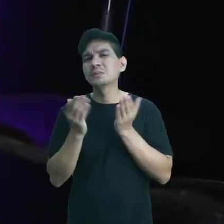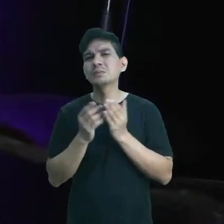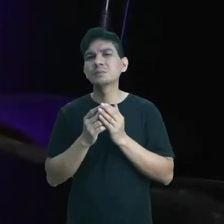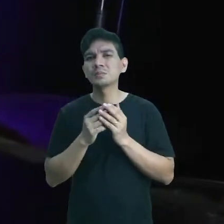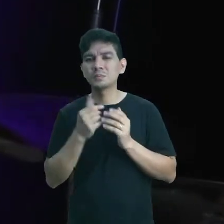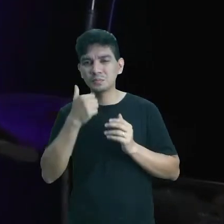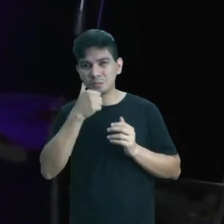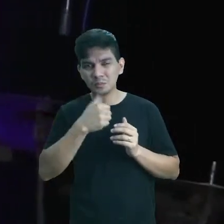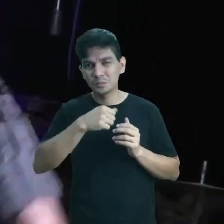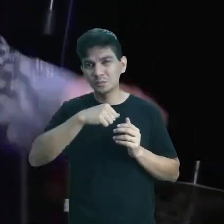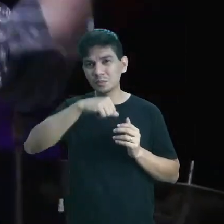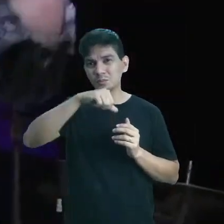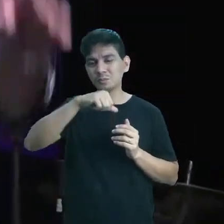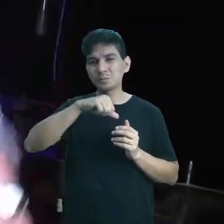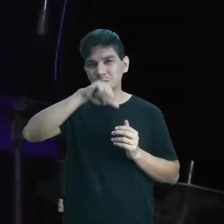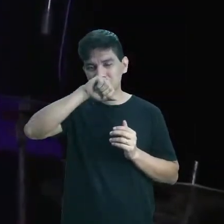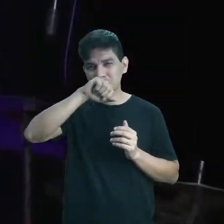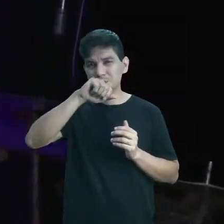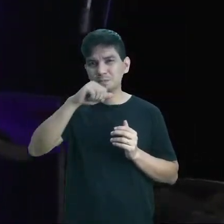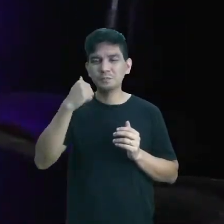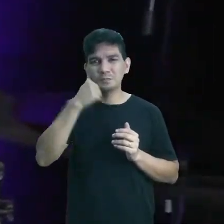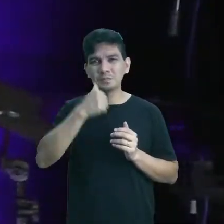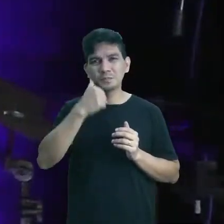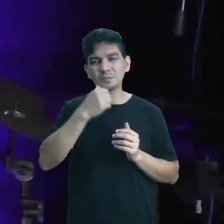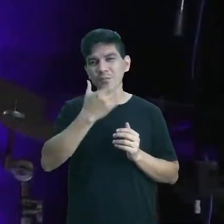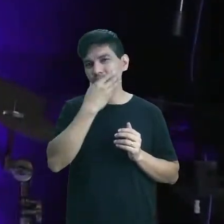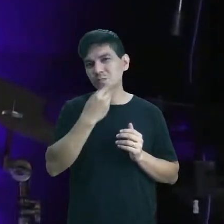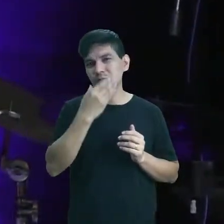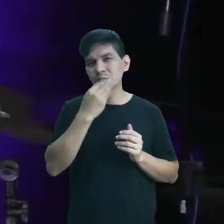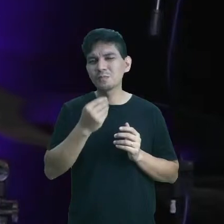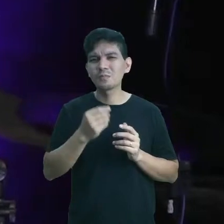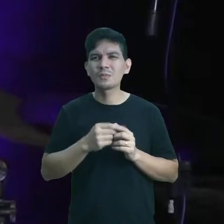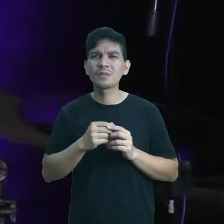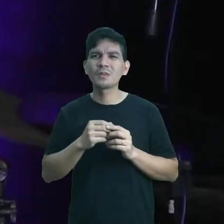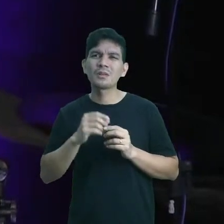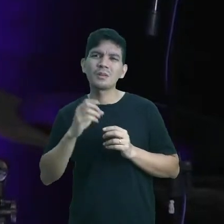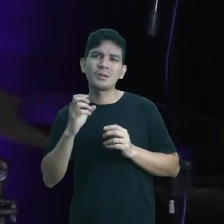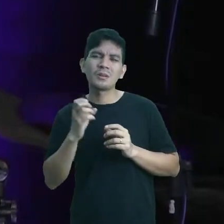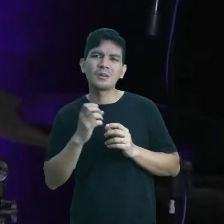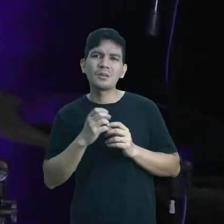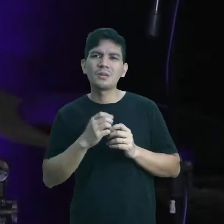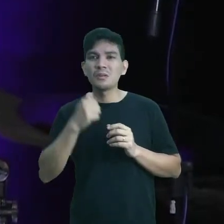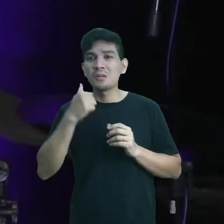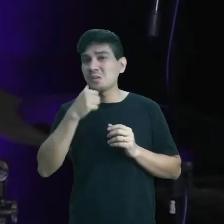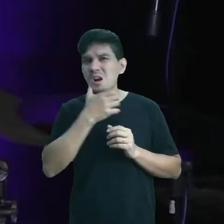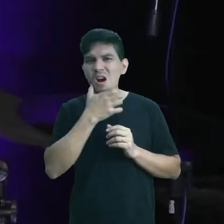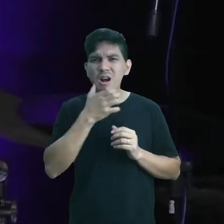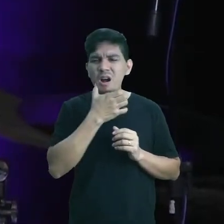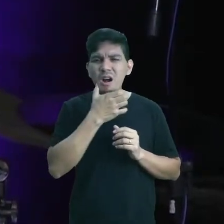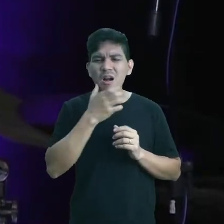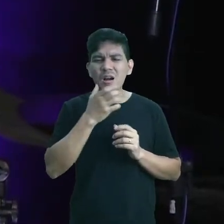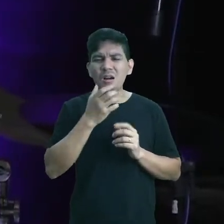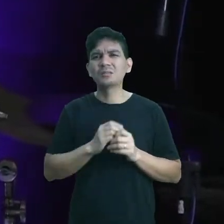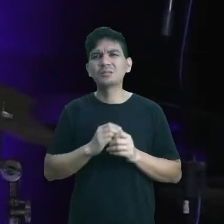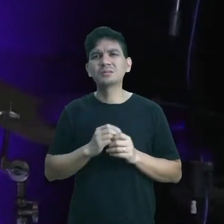asiáticos e americanos, europeus, africanos, todos nós iremos comparecer diante de Deus um